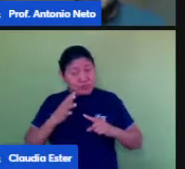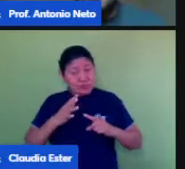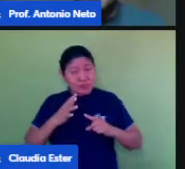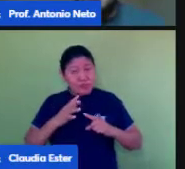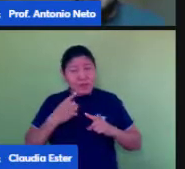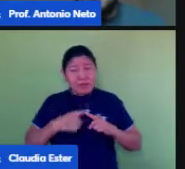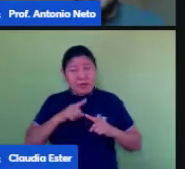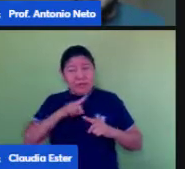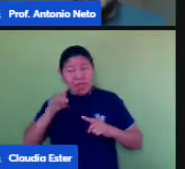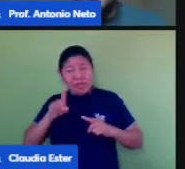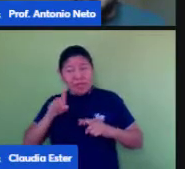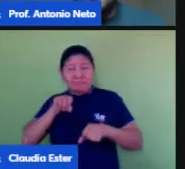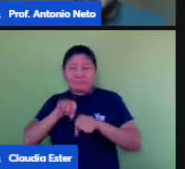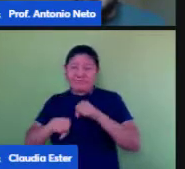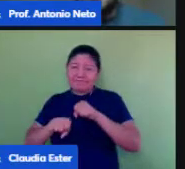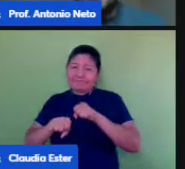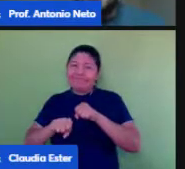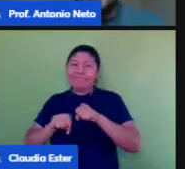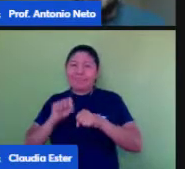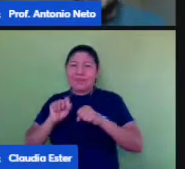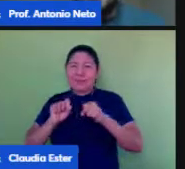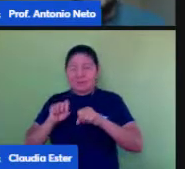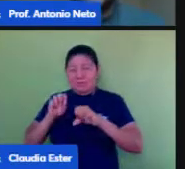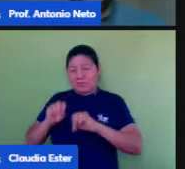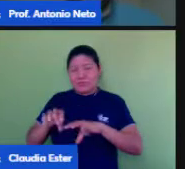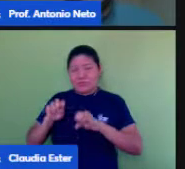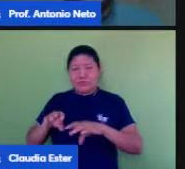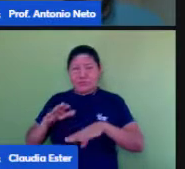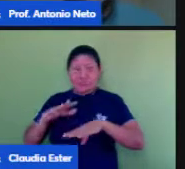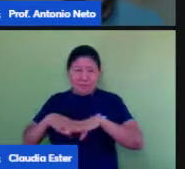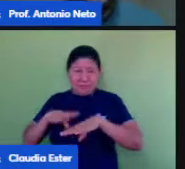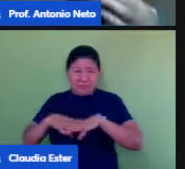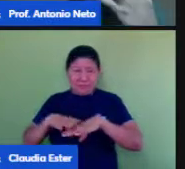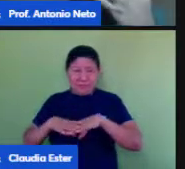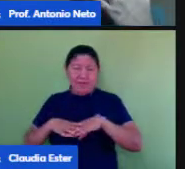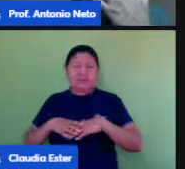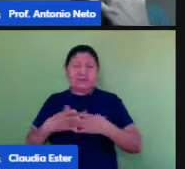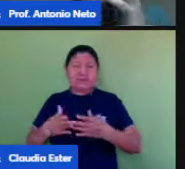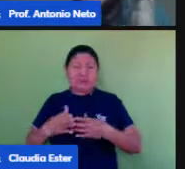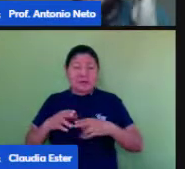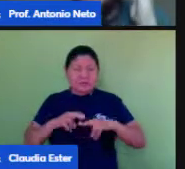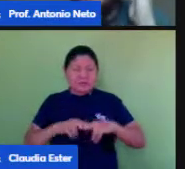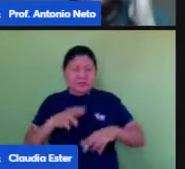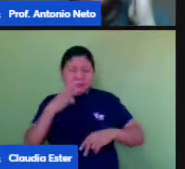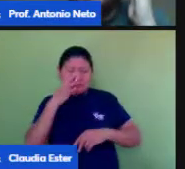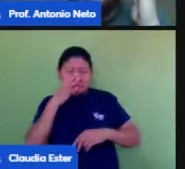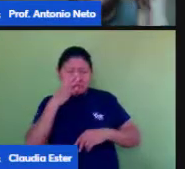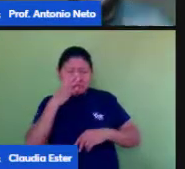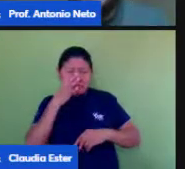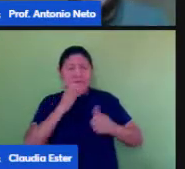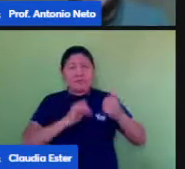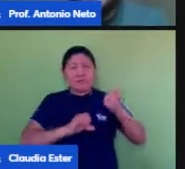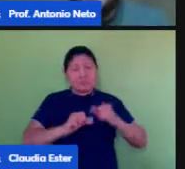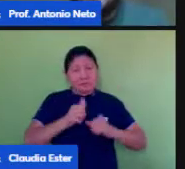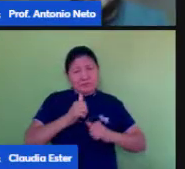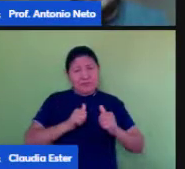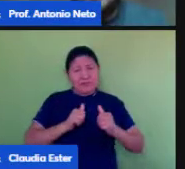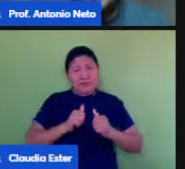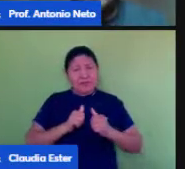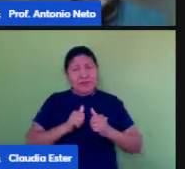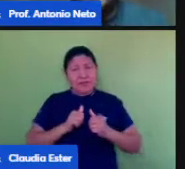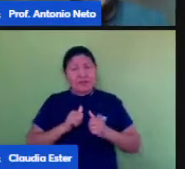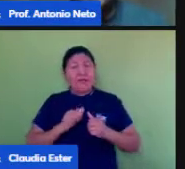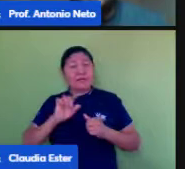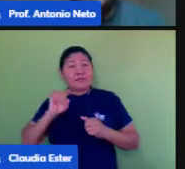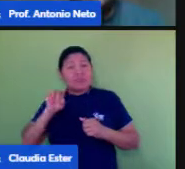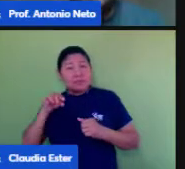uma subtração, uma multiplicação. Então, eu parto daí como uma compreensão. Depois, no cálculo,